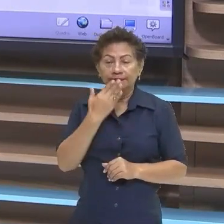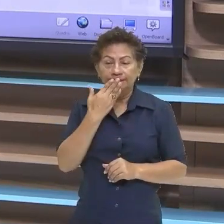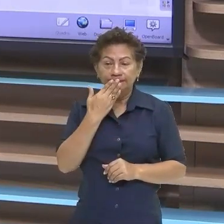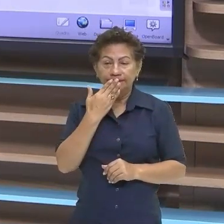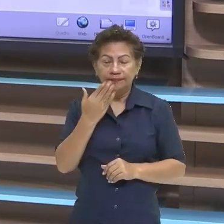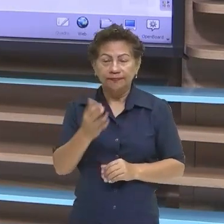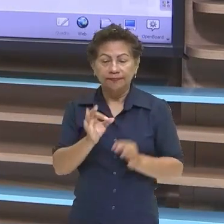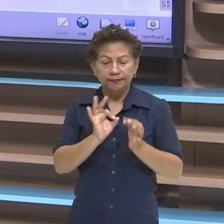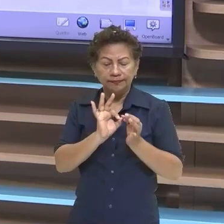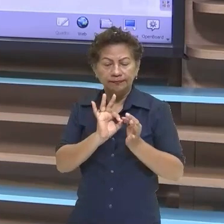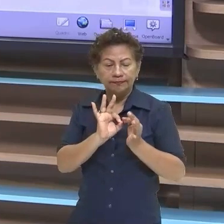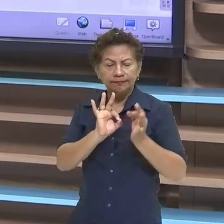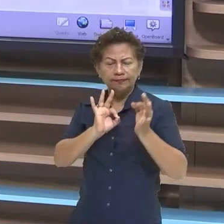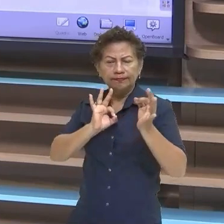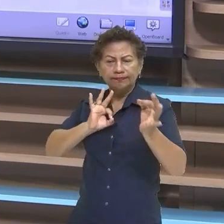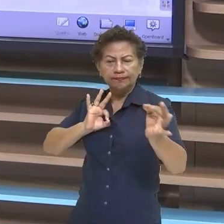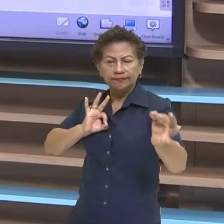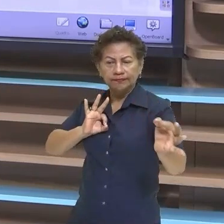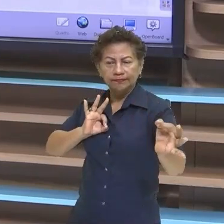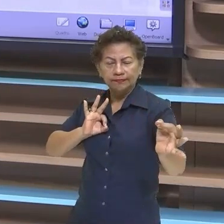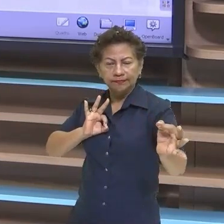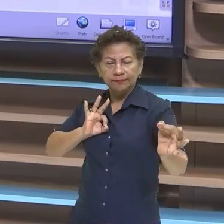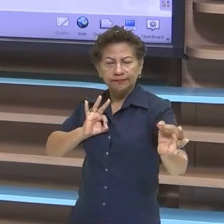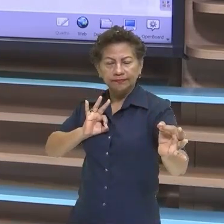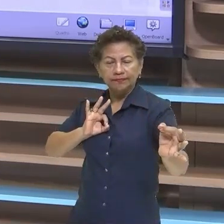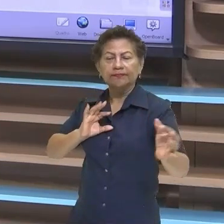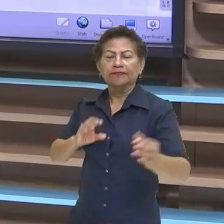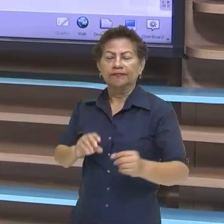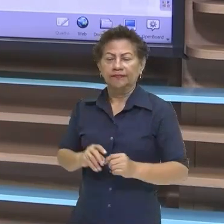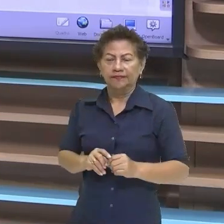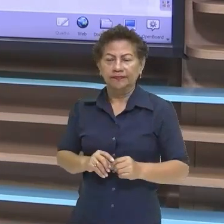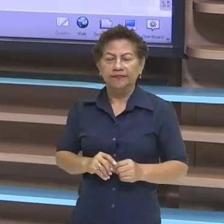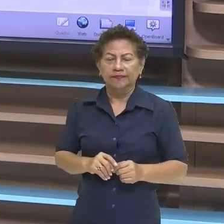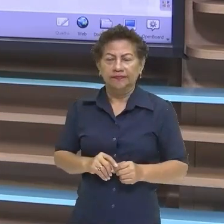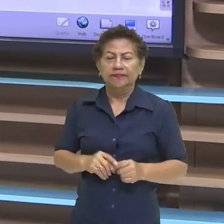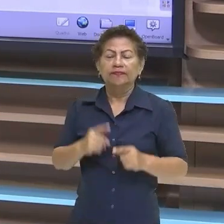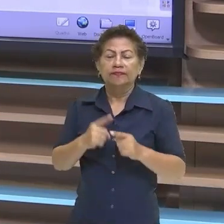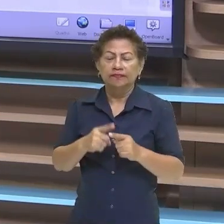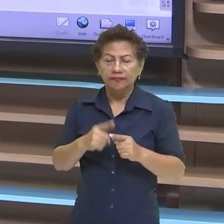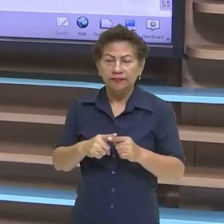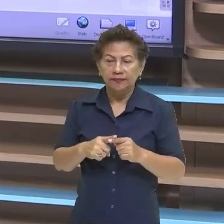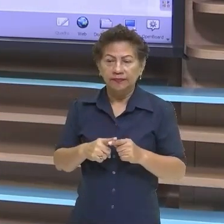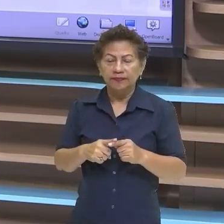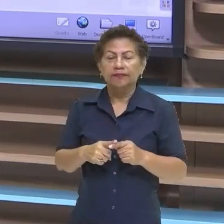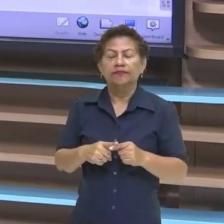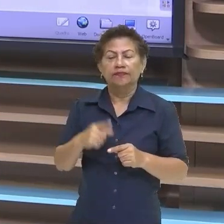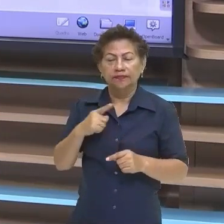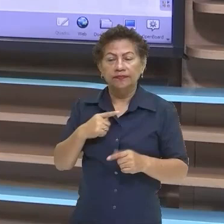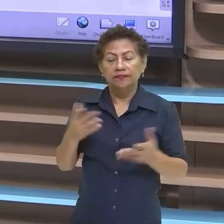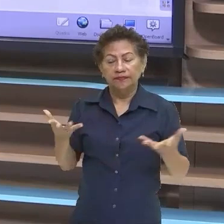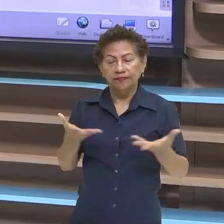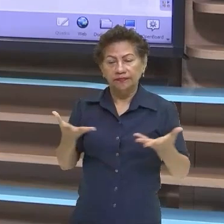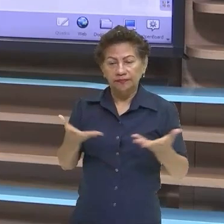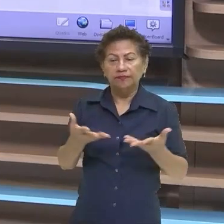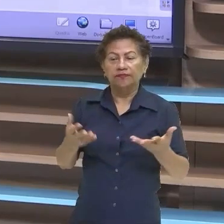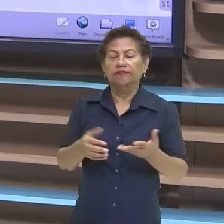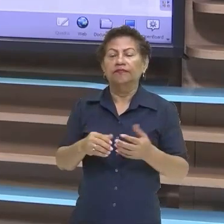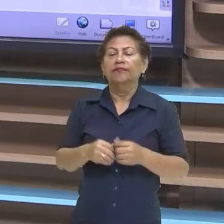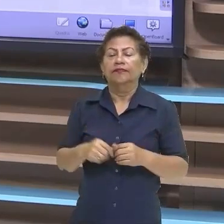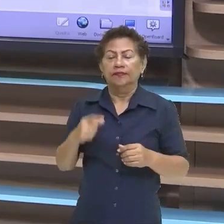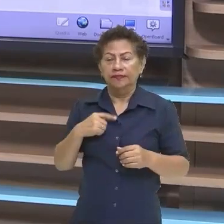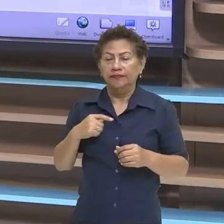Essa distância, ela diminuiu entre a gente justamente por conta desse fluxo de informação, né? Por